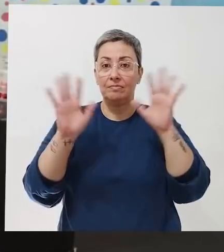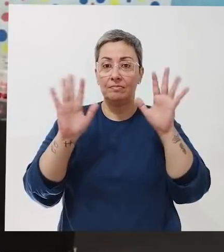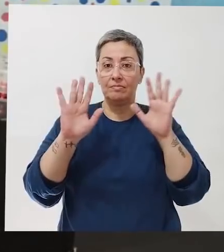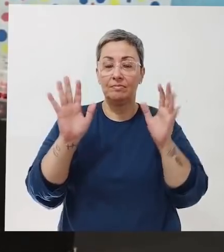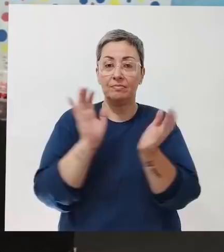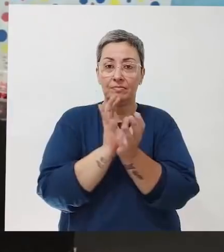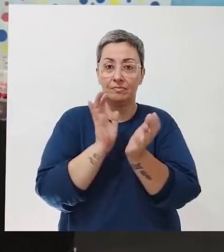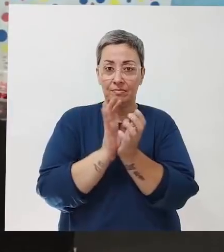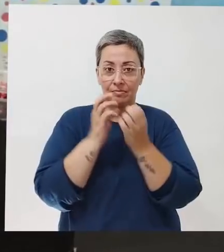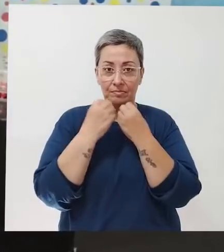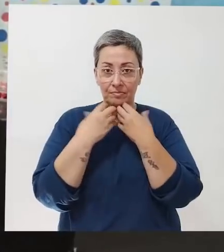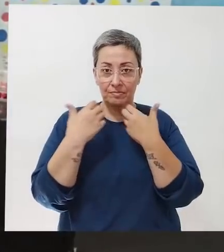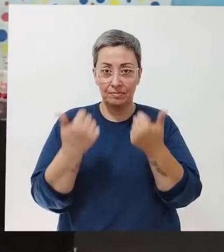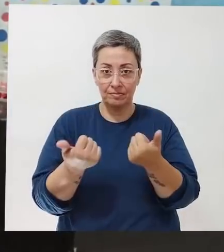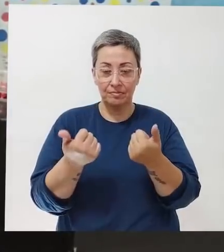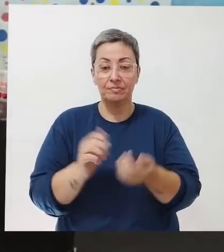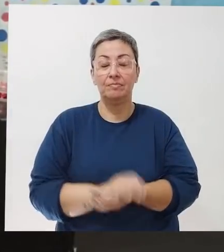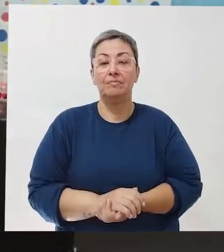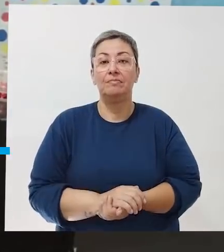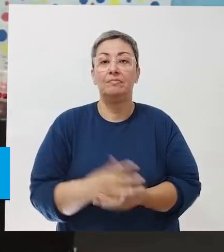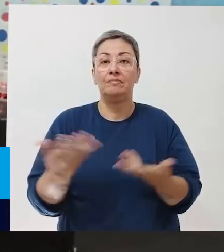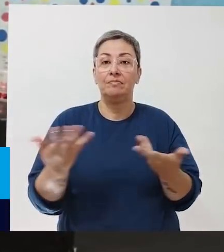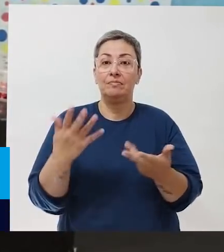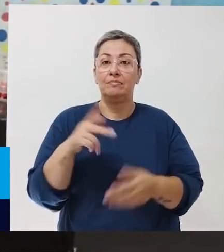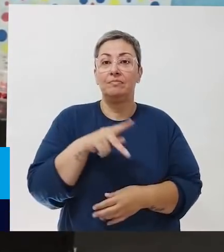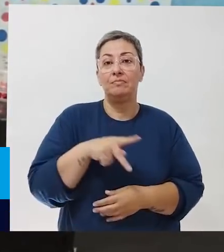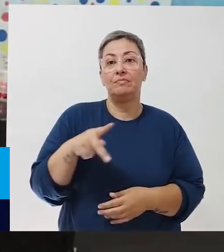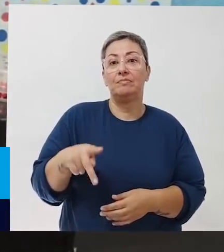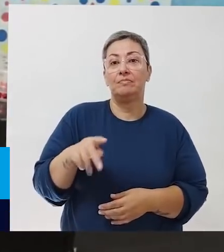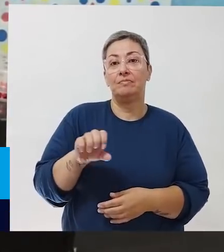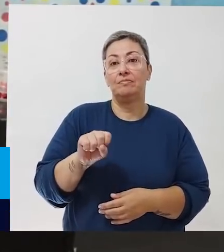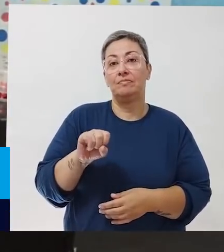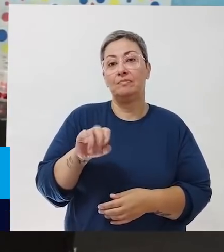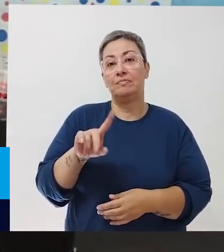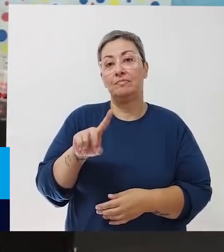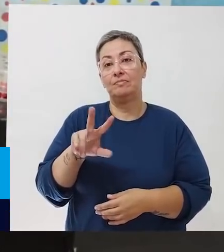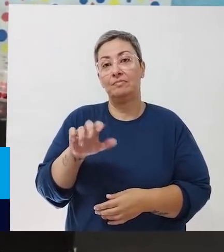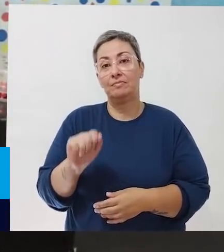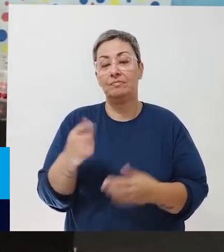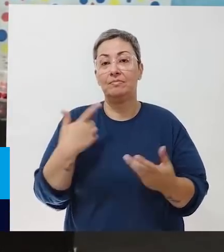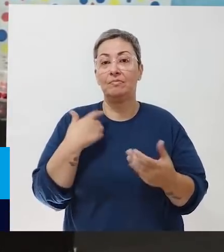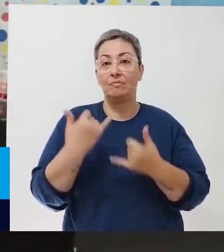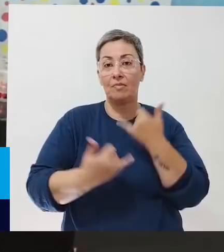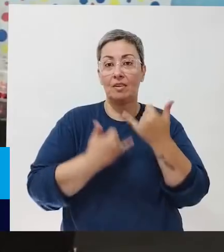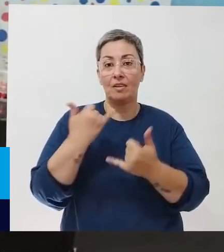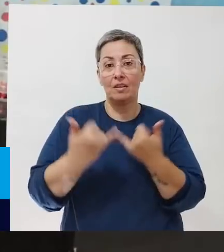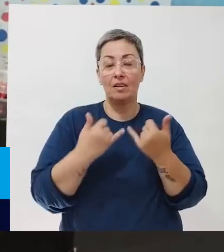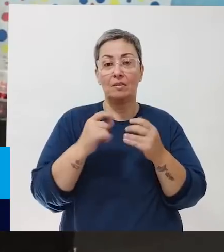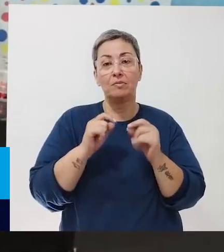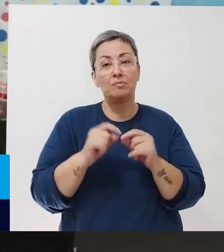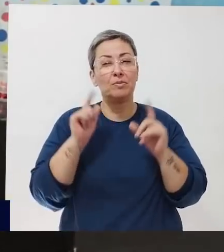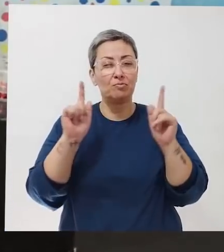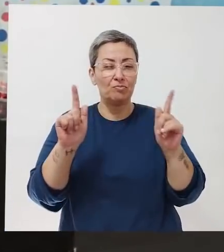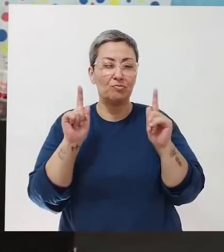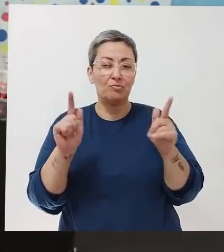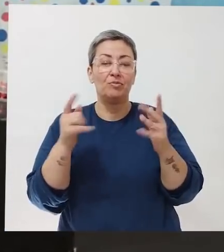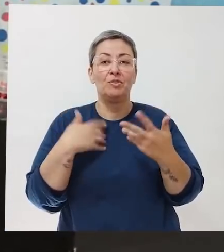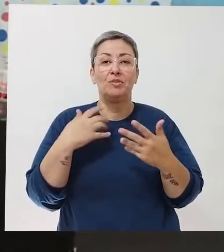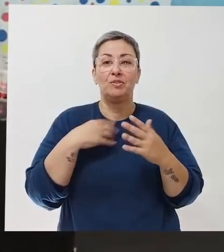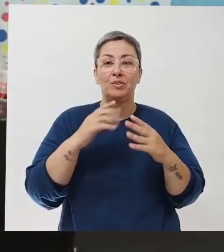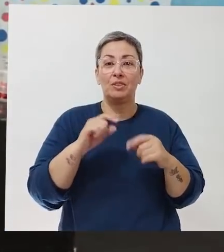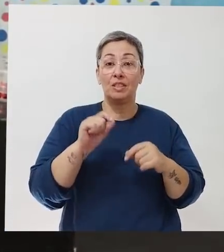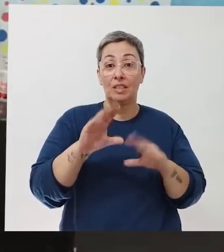Olá, galerinha! Tudo bem com vocês? Eu sou a professora Silvia e hoje eu trouxe uma brincadeira bem divertida